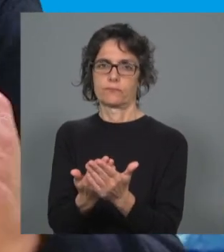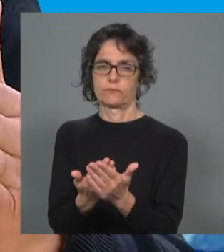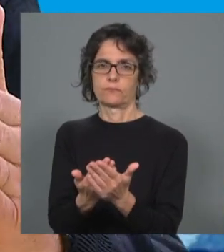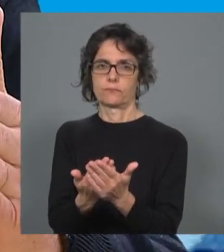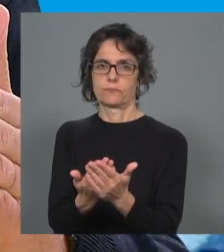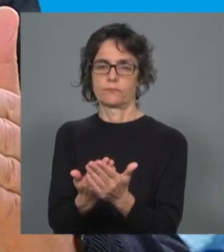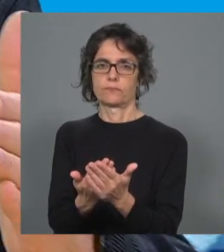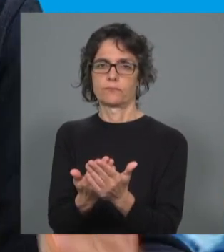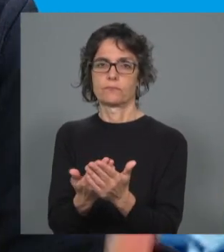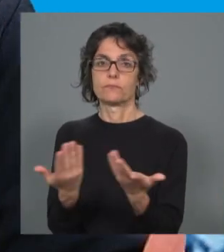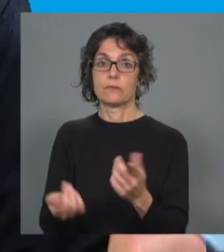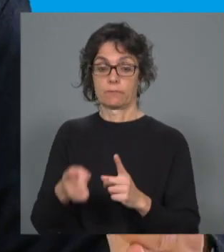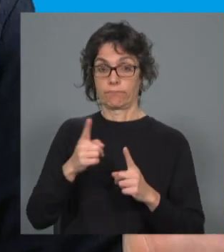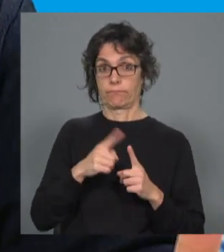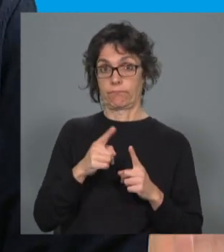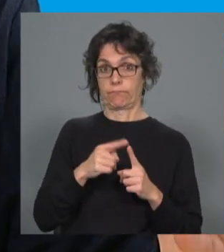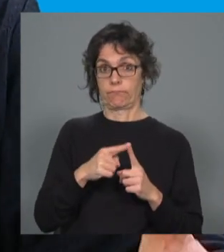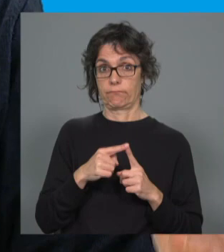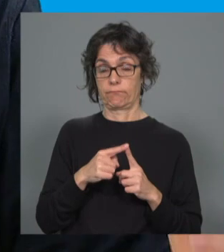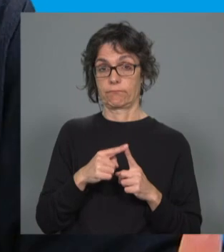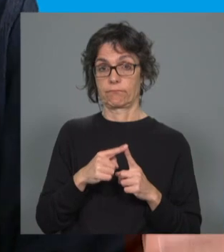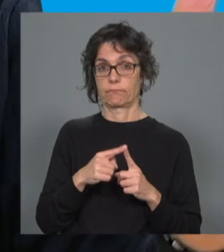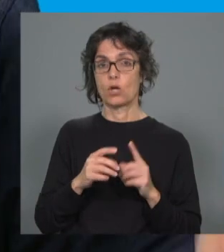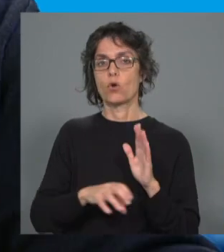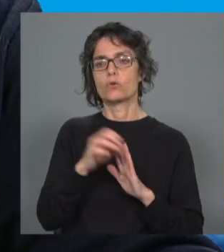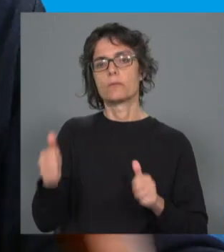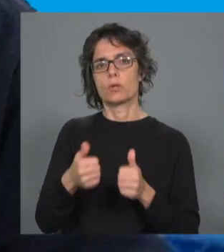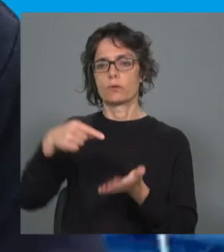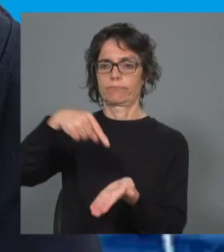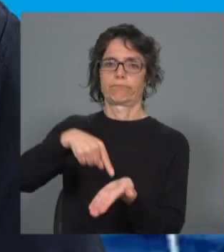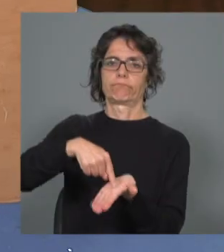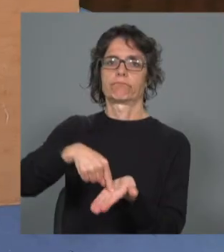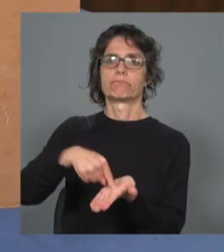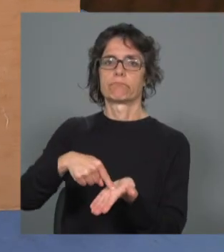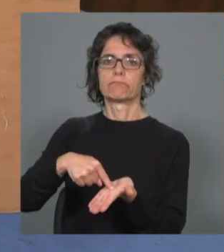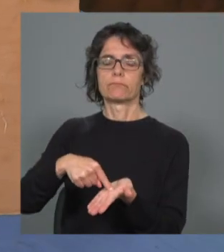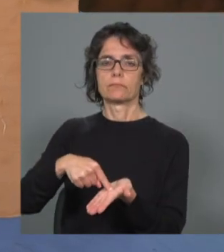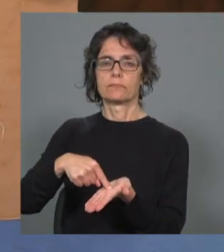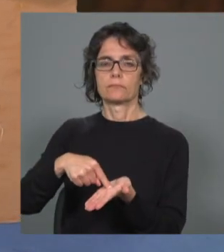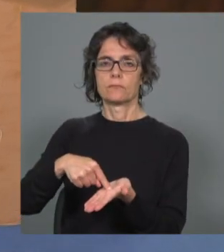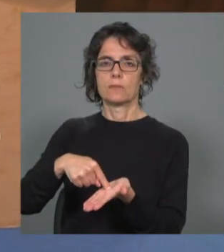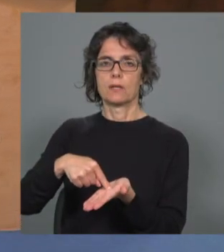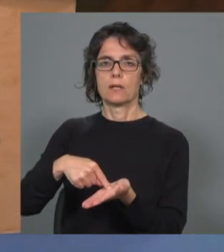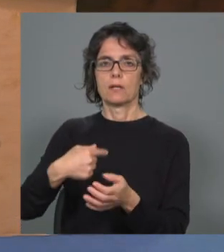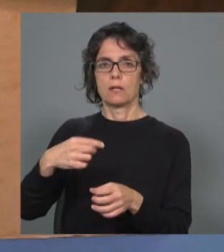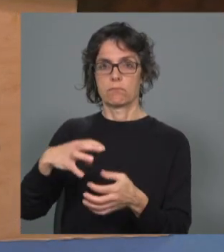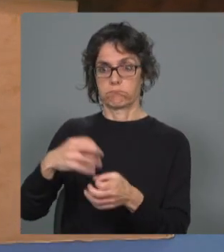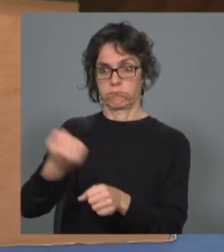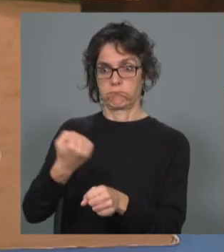Primeiro, reclamando, exigindo melhores condições para o trabalho, digamos, que é